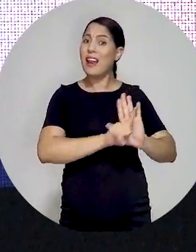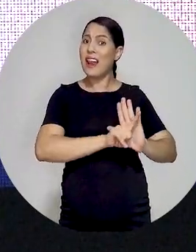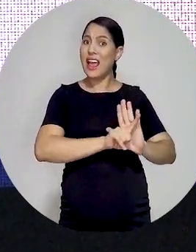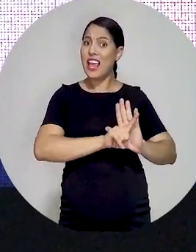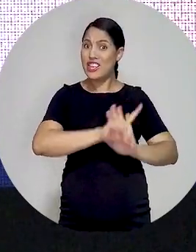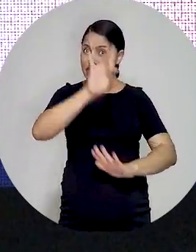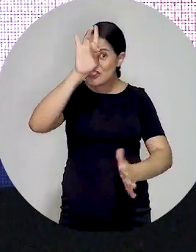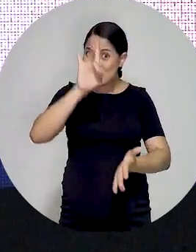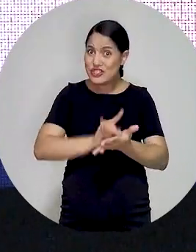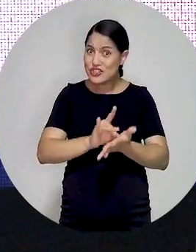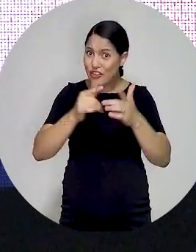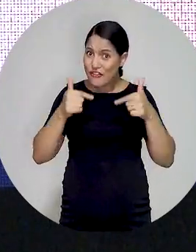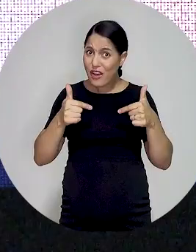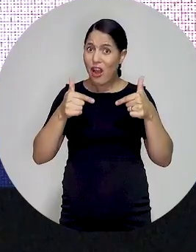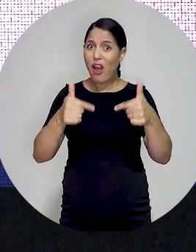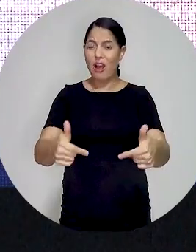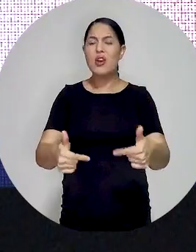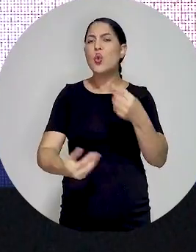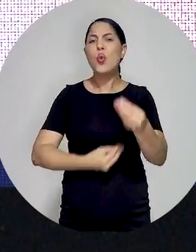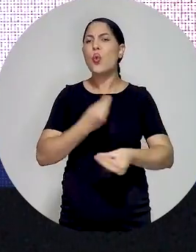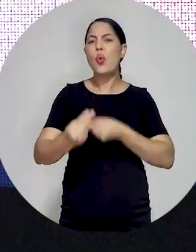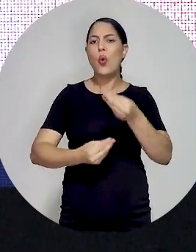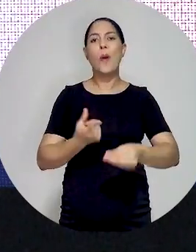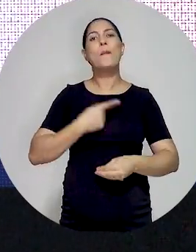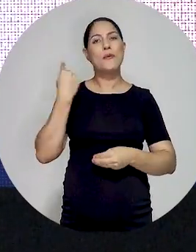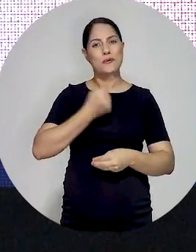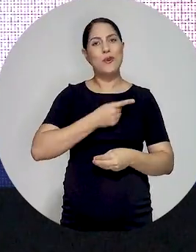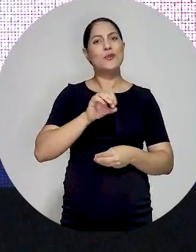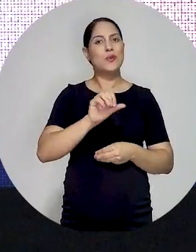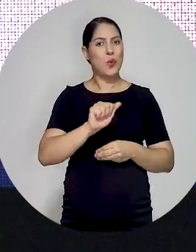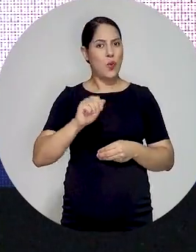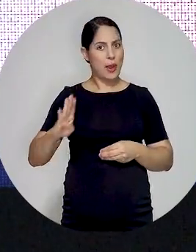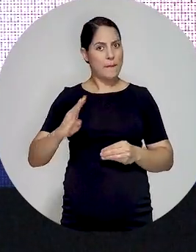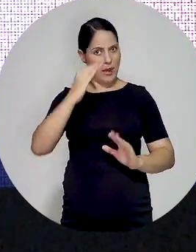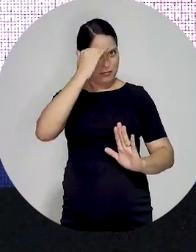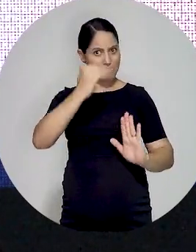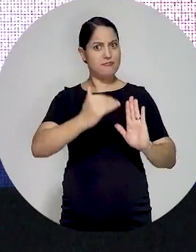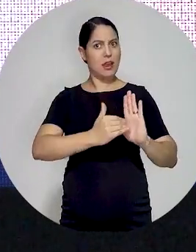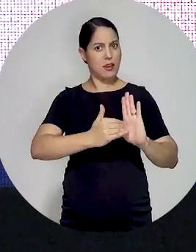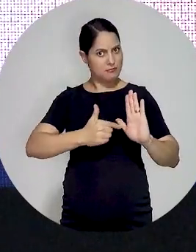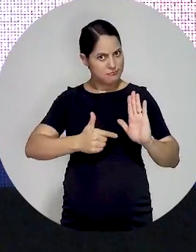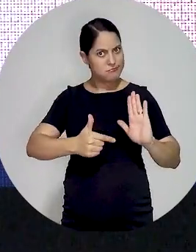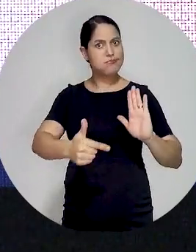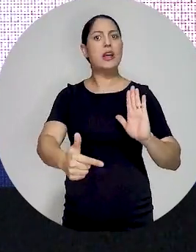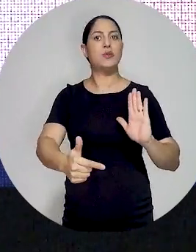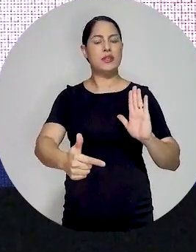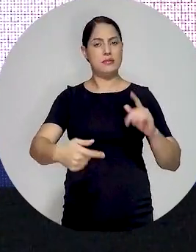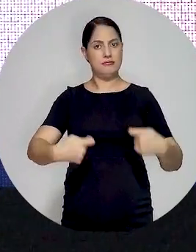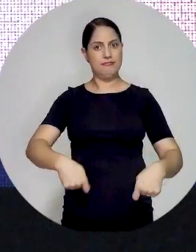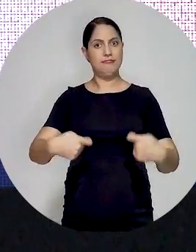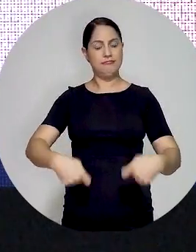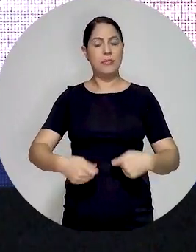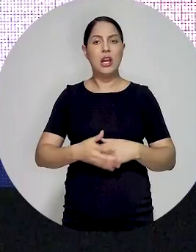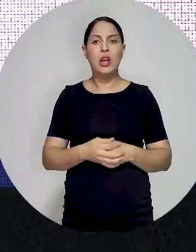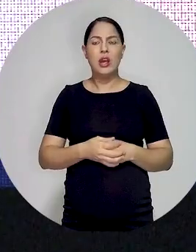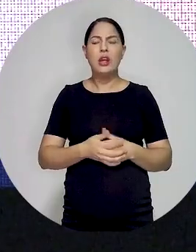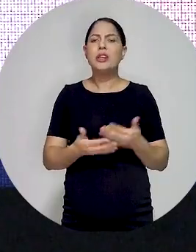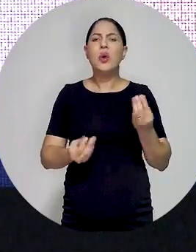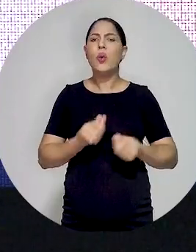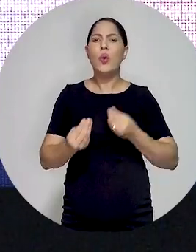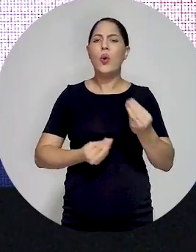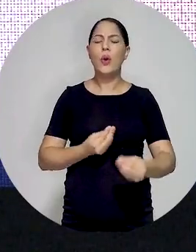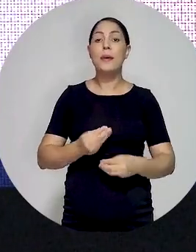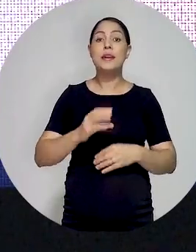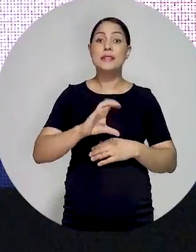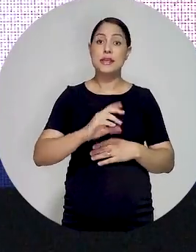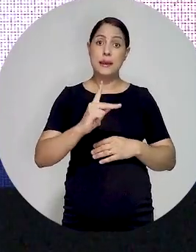garantias, mas a aplicação dela depende dessa atuação da nossa entidade. E o Código de Processo Civil